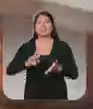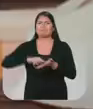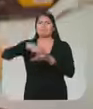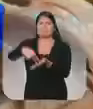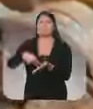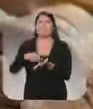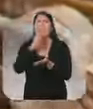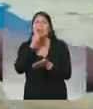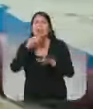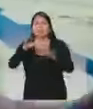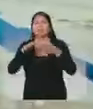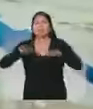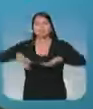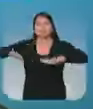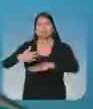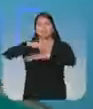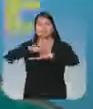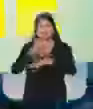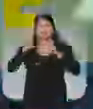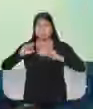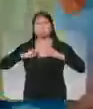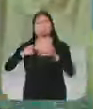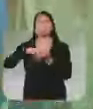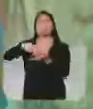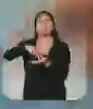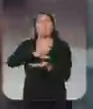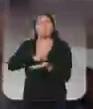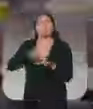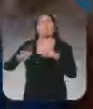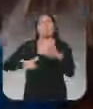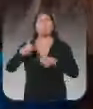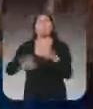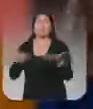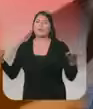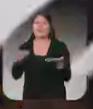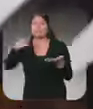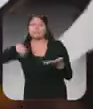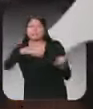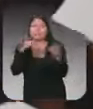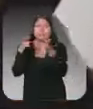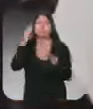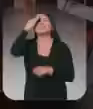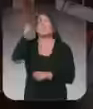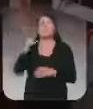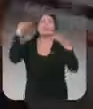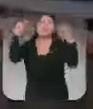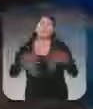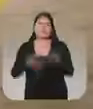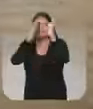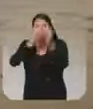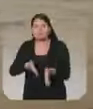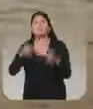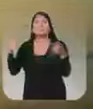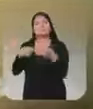Quem já enfrentou a maior correnteza, com pulso firme, amor e trabalho, sabe agora com toda a certeza o rumo certo